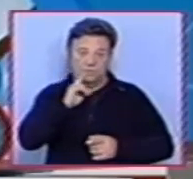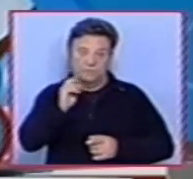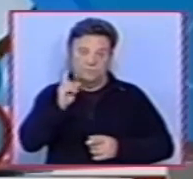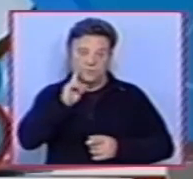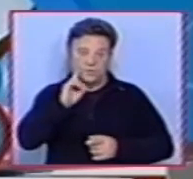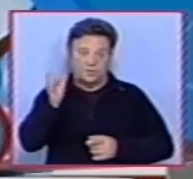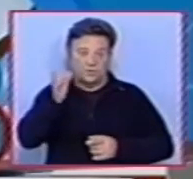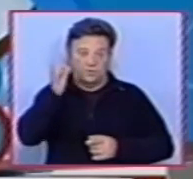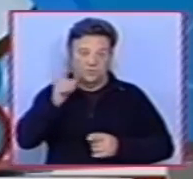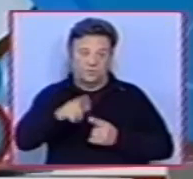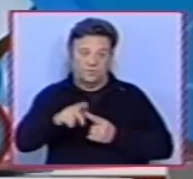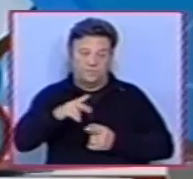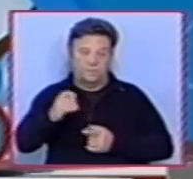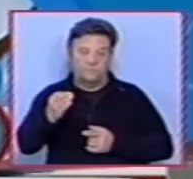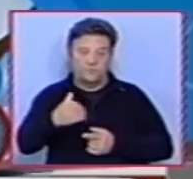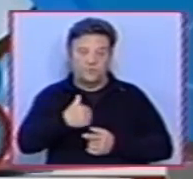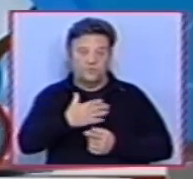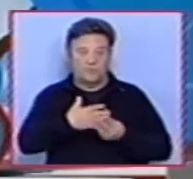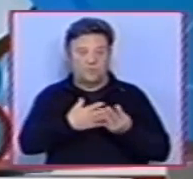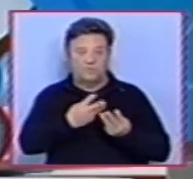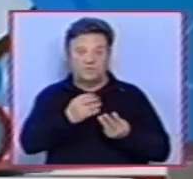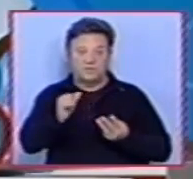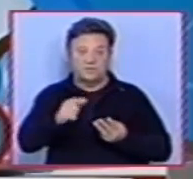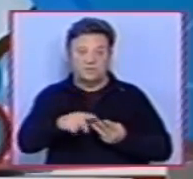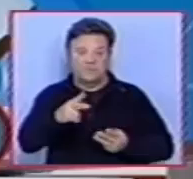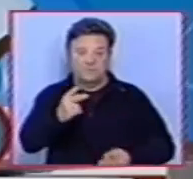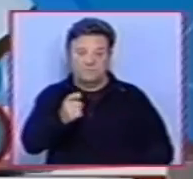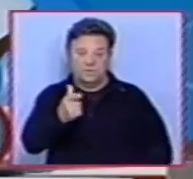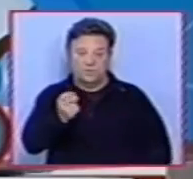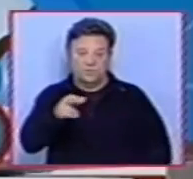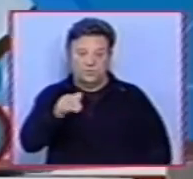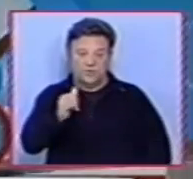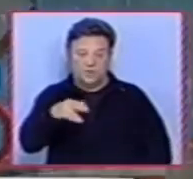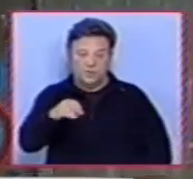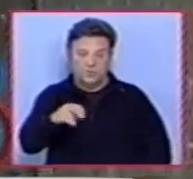a ser proprietário de três deles, Vitorino Nemésio.